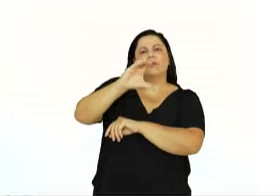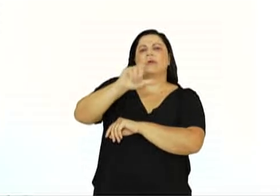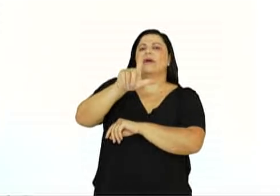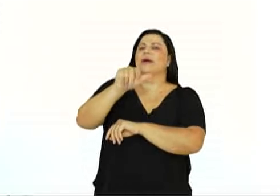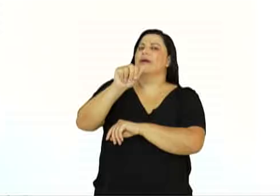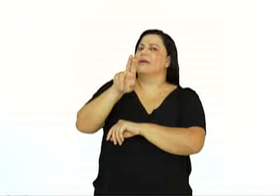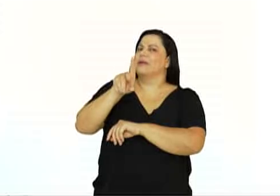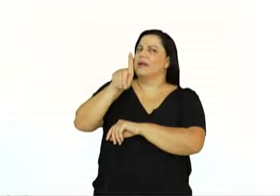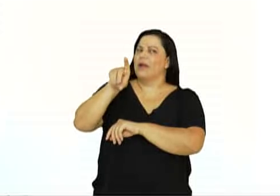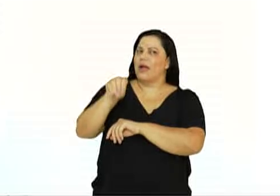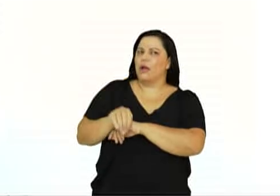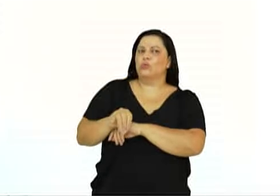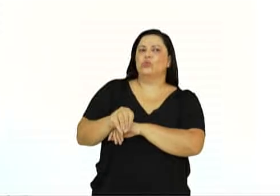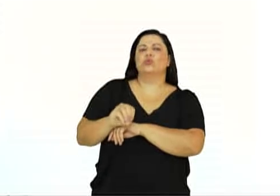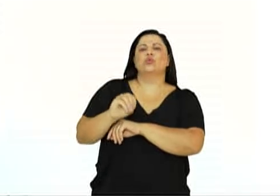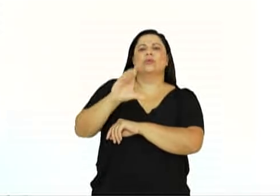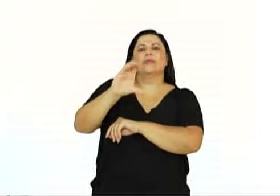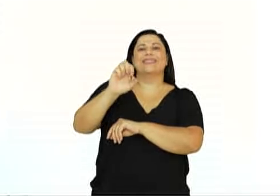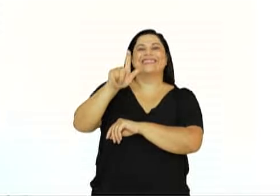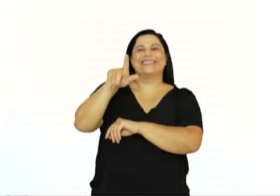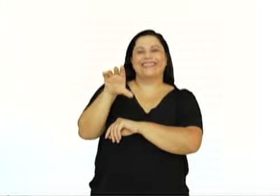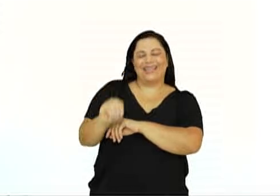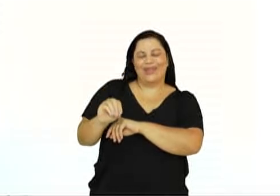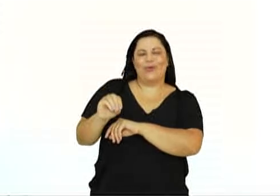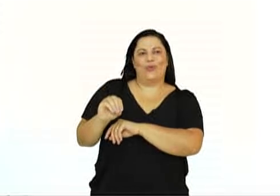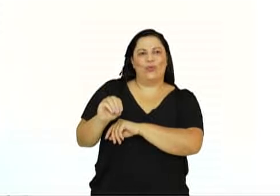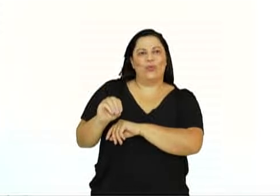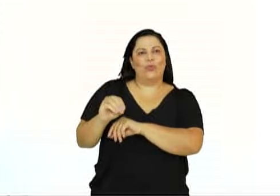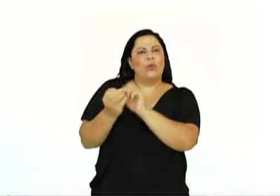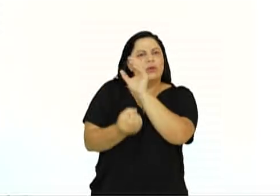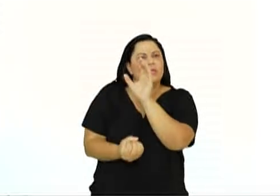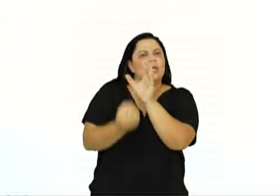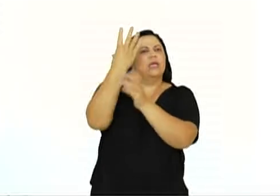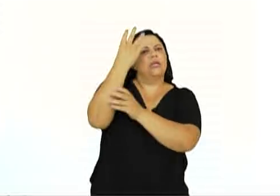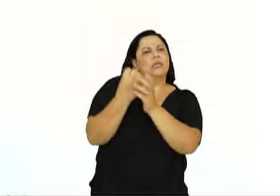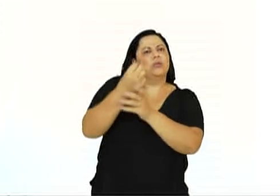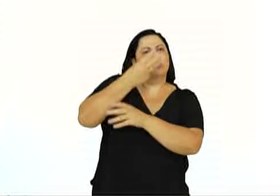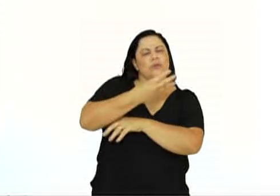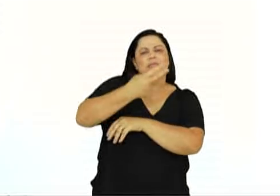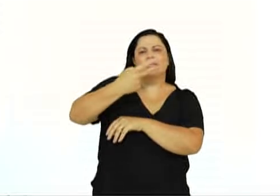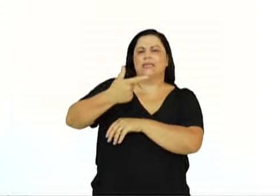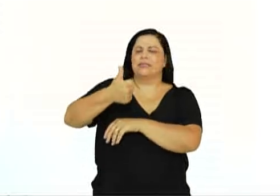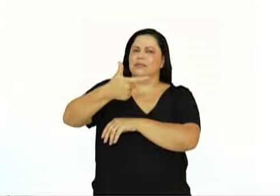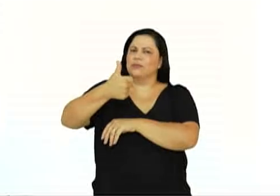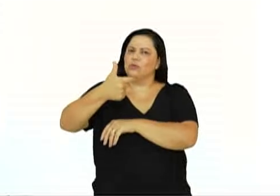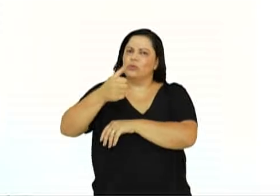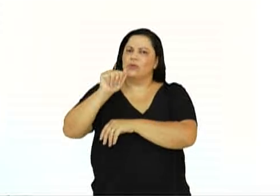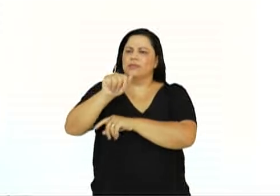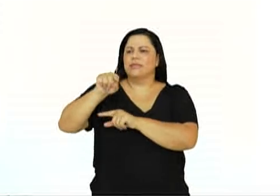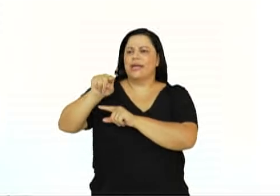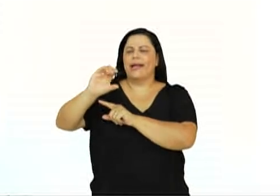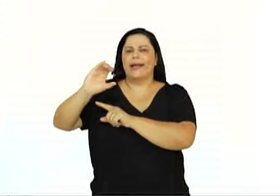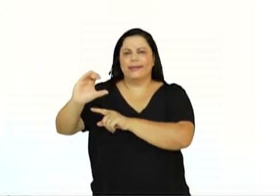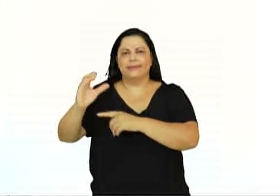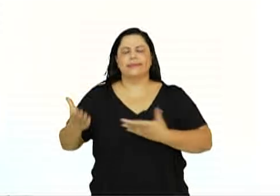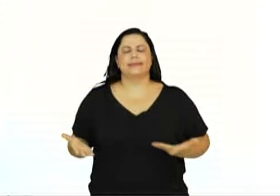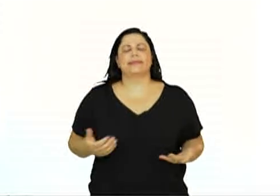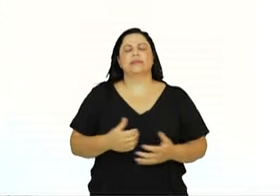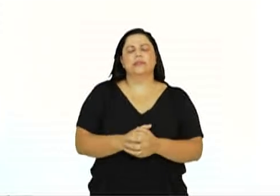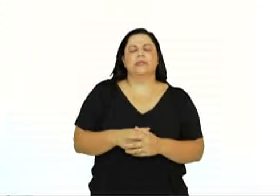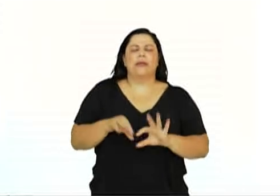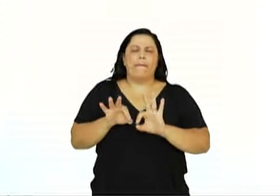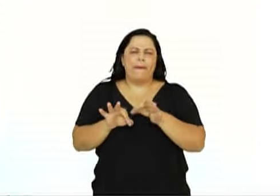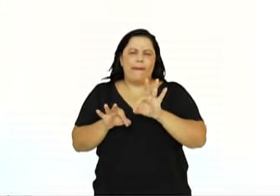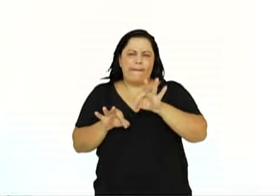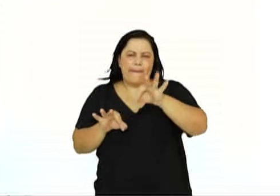né? Inicialmente, essa estrada ela ia de Roma até Capua, cerca de 300 quilômetros de extensão,